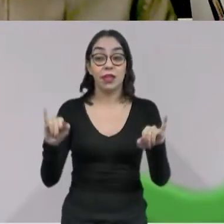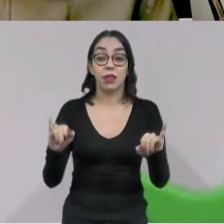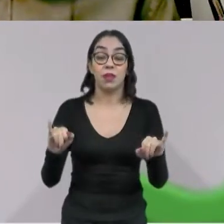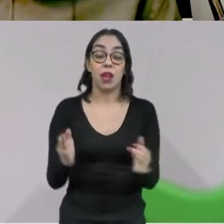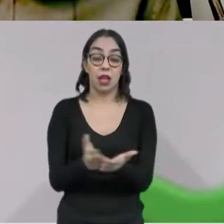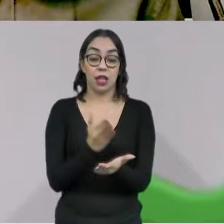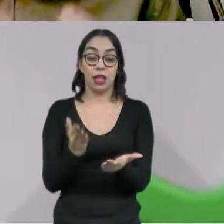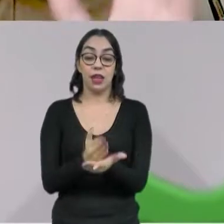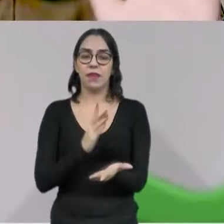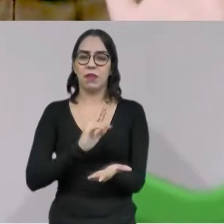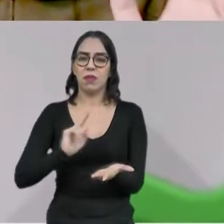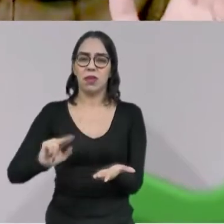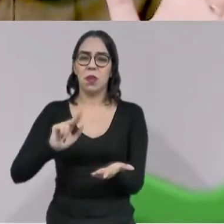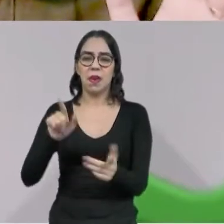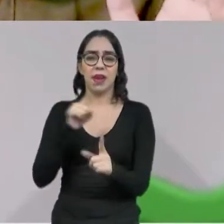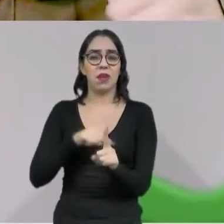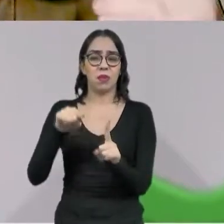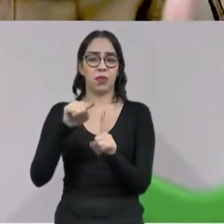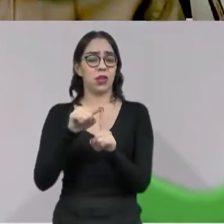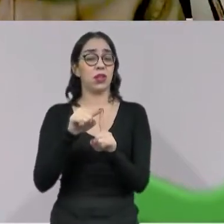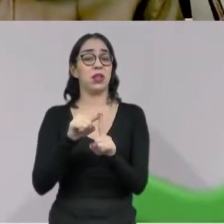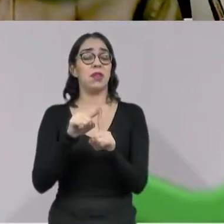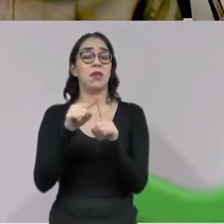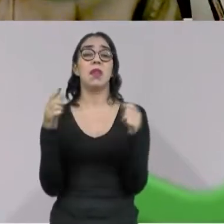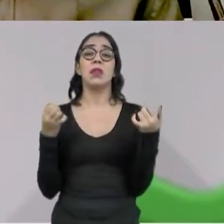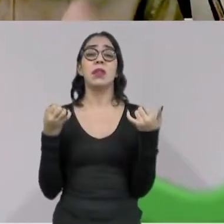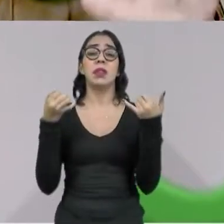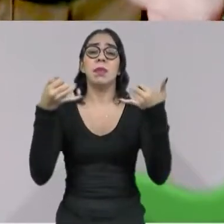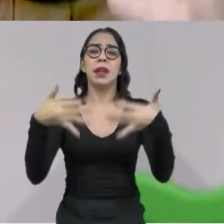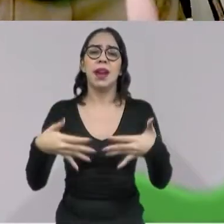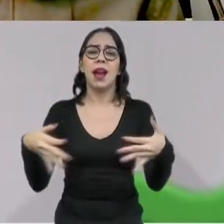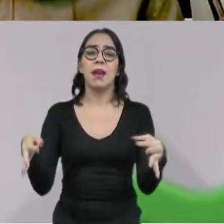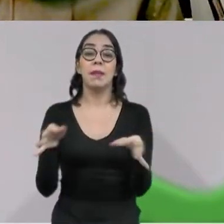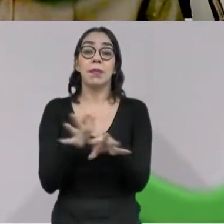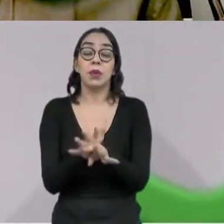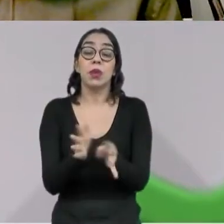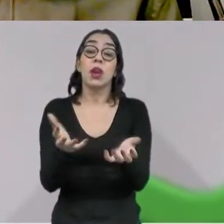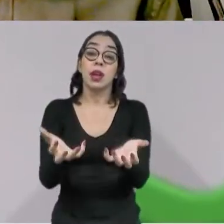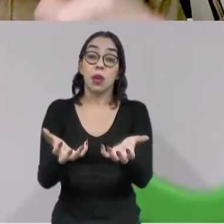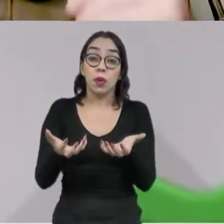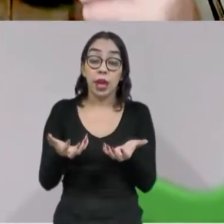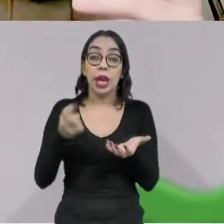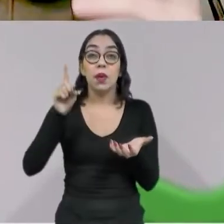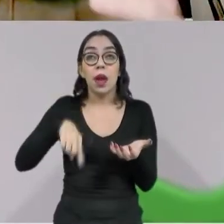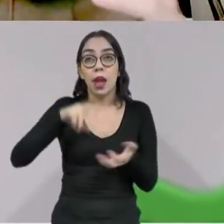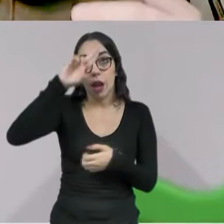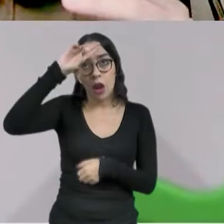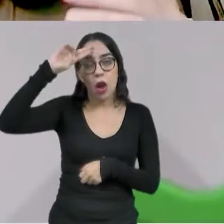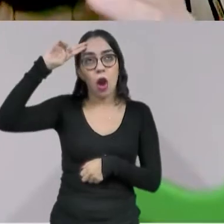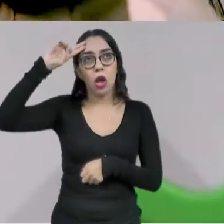para promover certezas pétreas. É muito pelo contrário, era para dessacralizar certezas, para